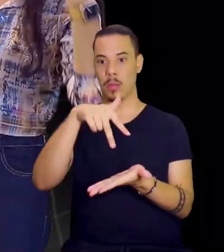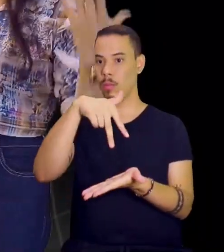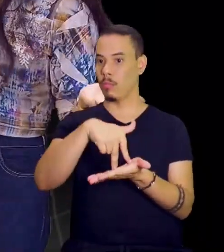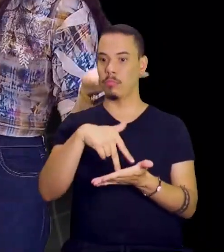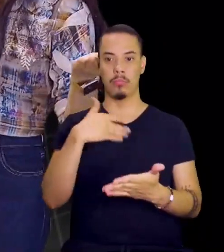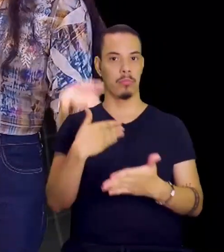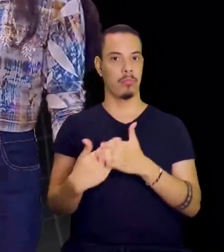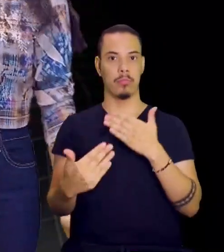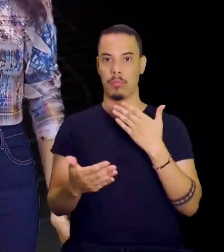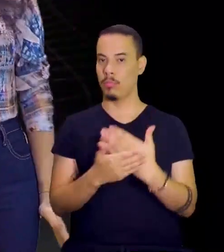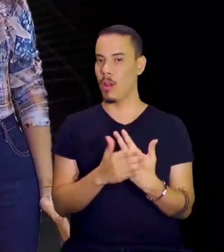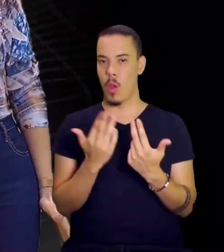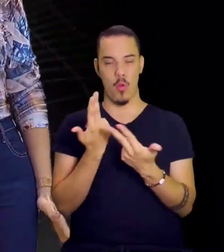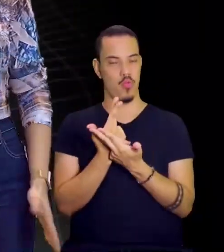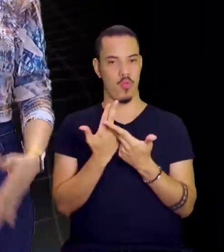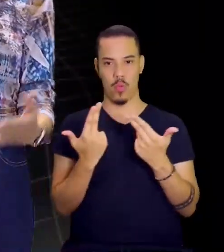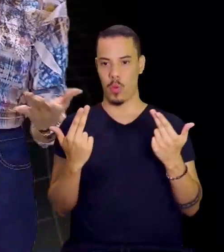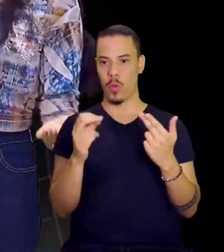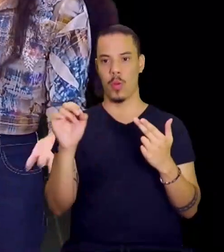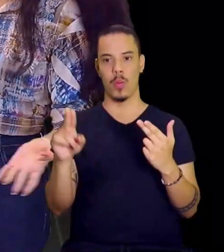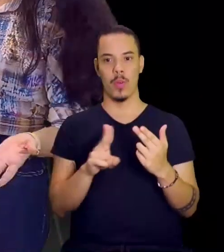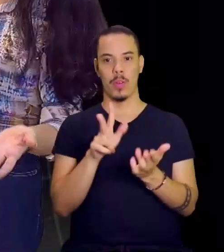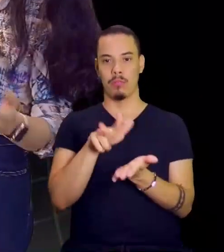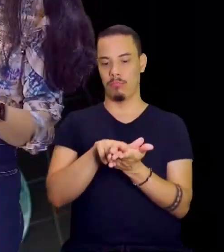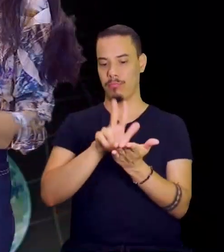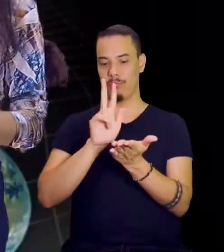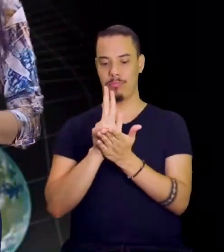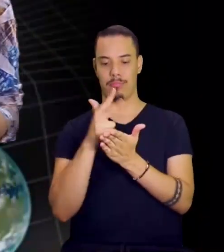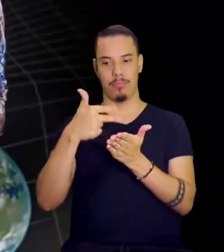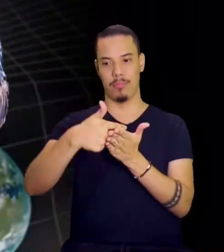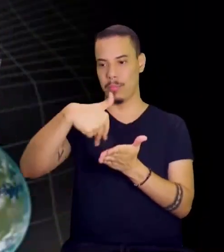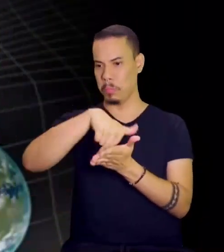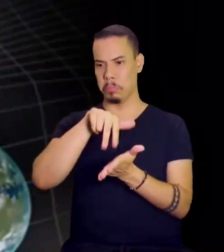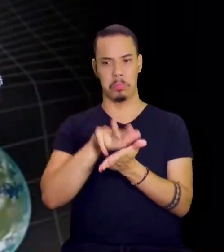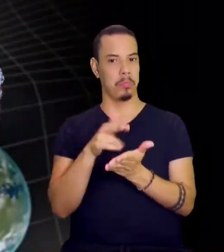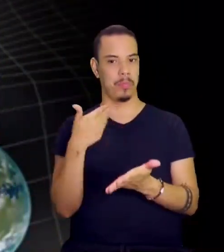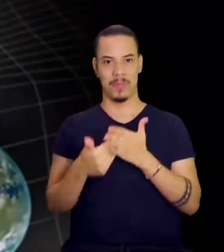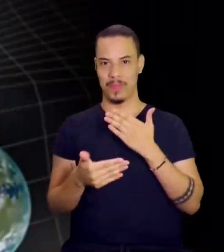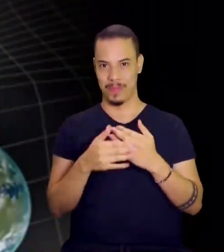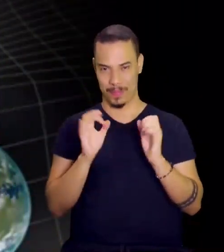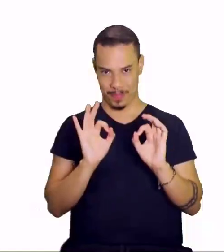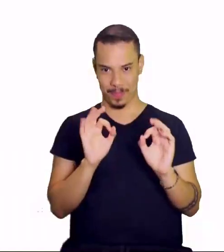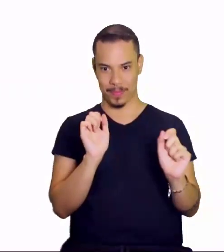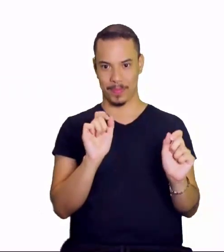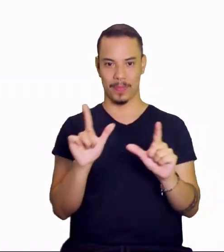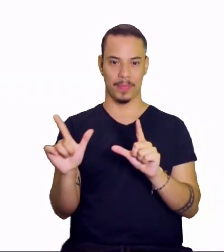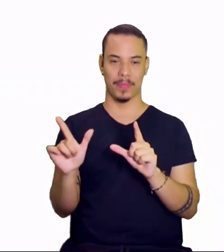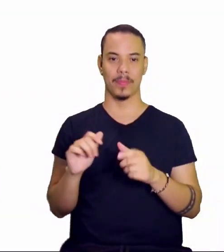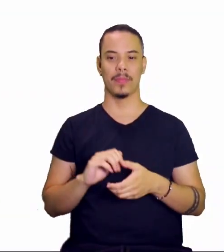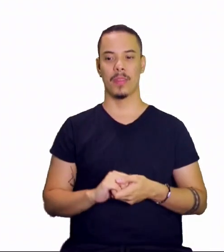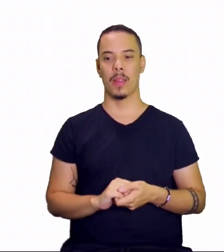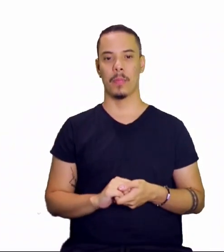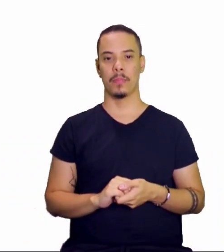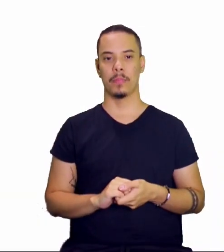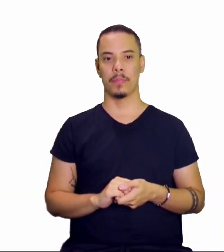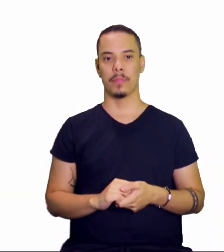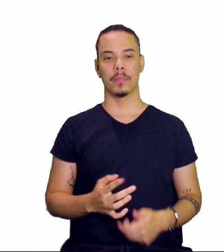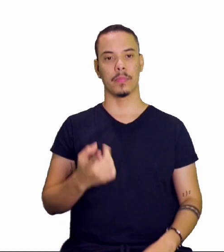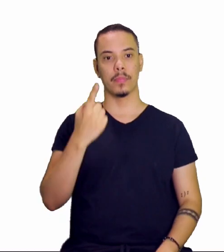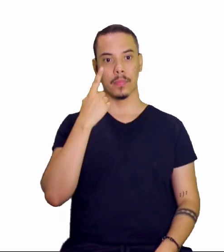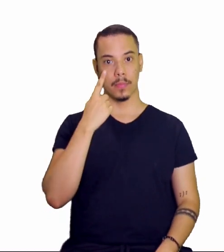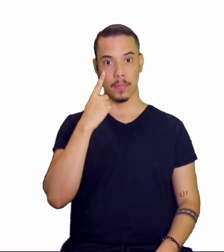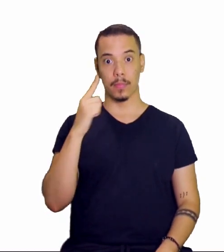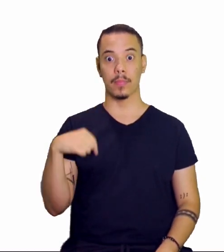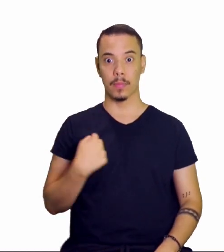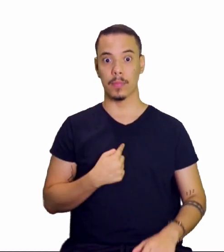em pé, né? Ou em pé. Na diagonal aqui vai ser o quê? Então, se liga ali, pessoal. Vamos continuar, olha só. Nós